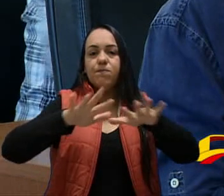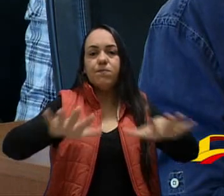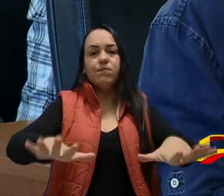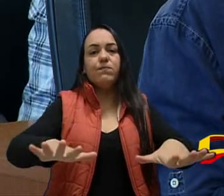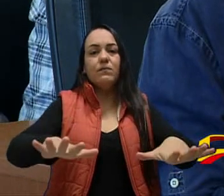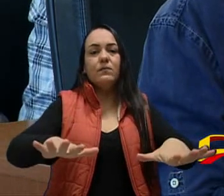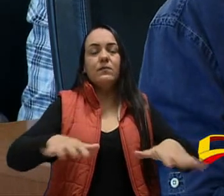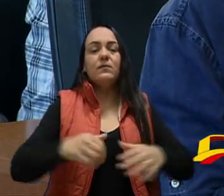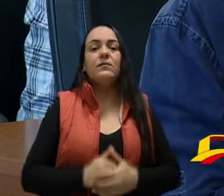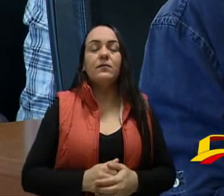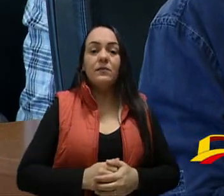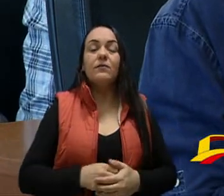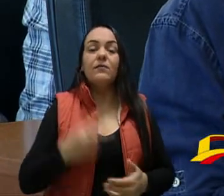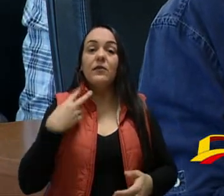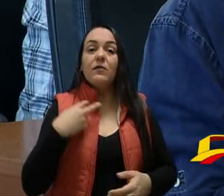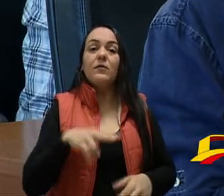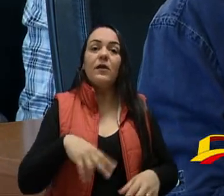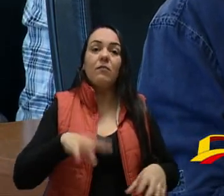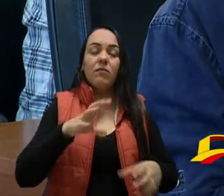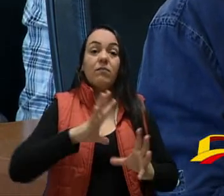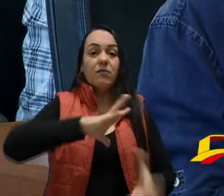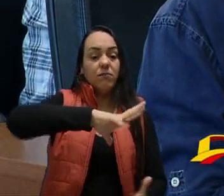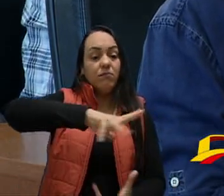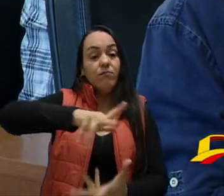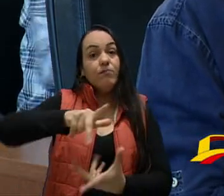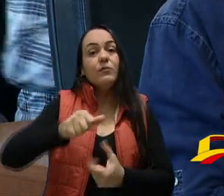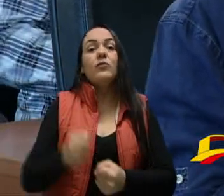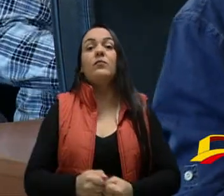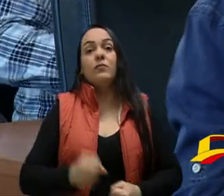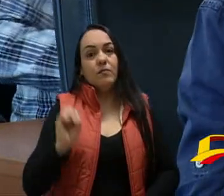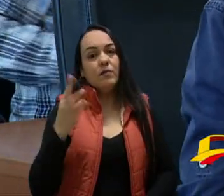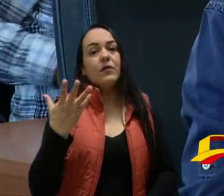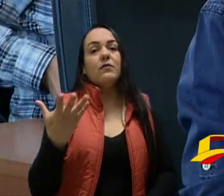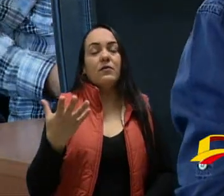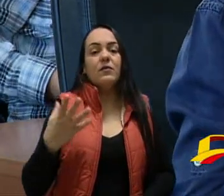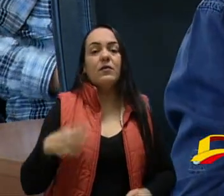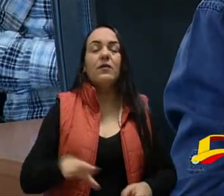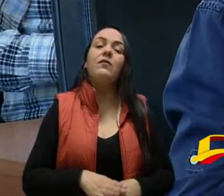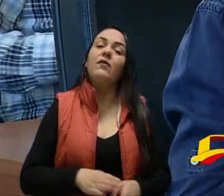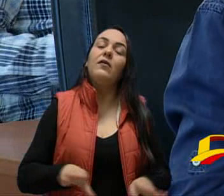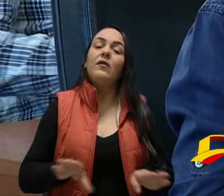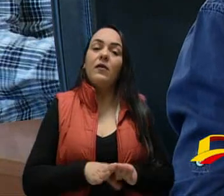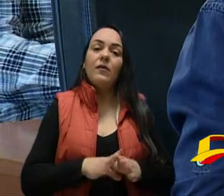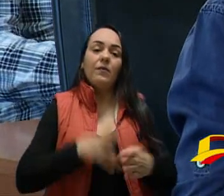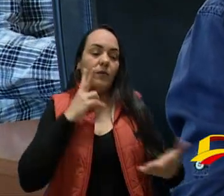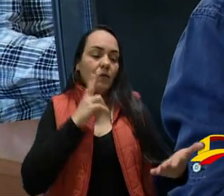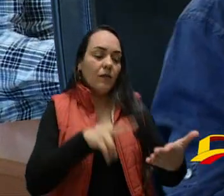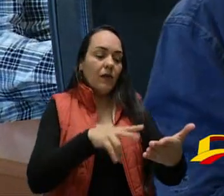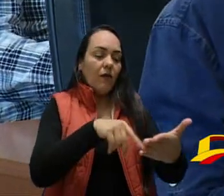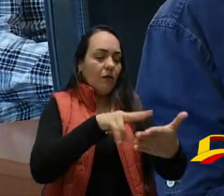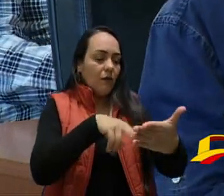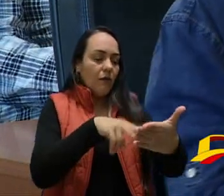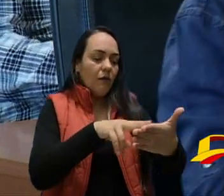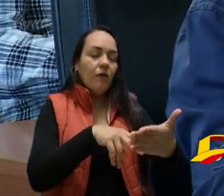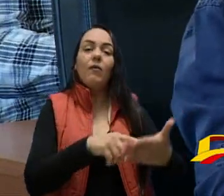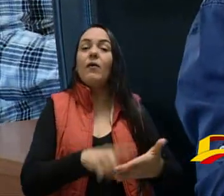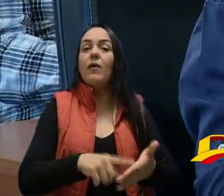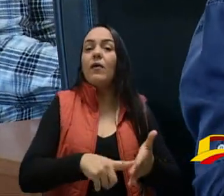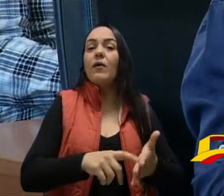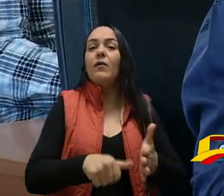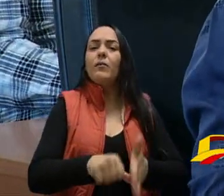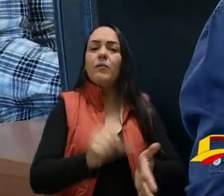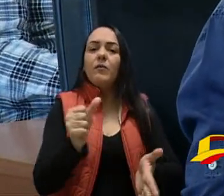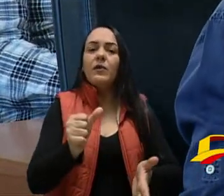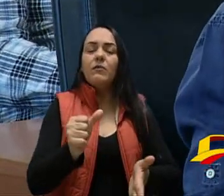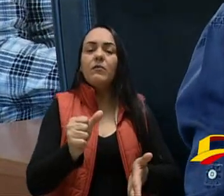um que é uma questão de projeção mundial né por isso que já é pandemia é cadê aqui que tá aqui que eu vi aqui ou vamos